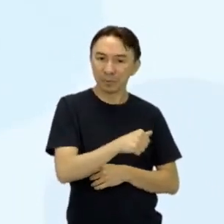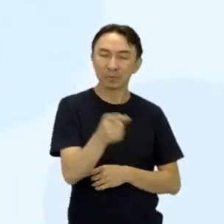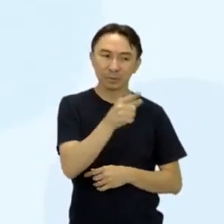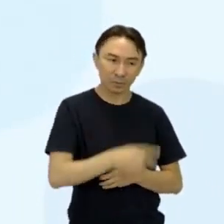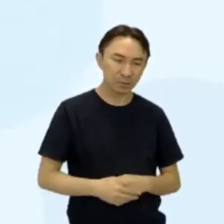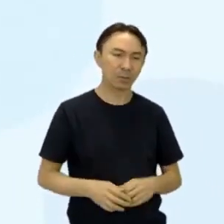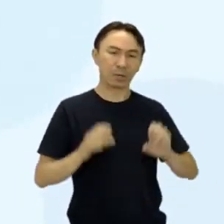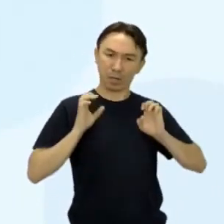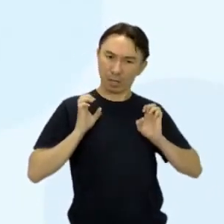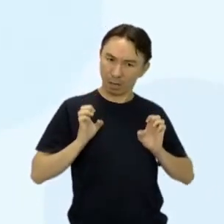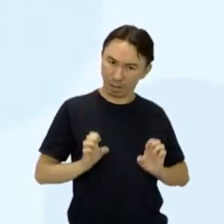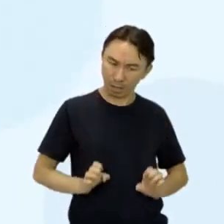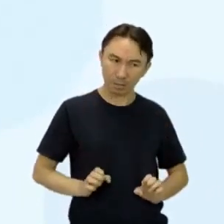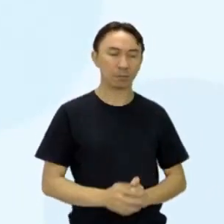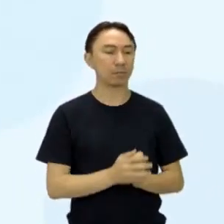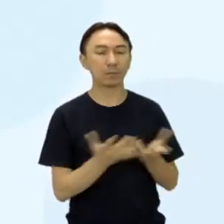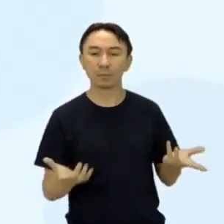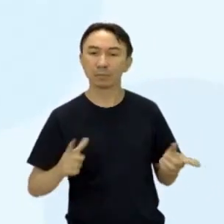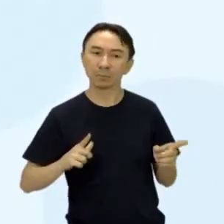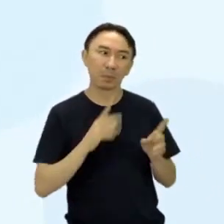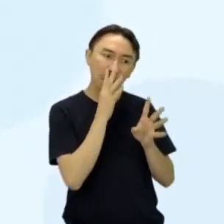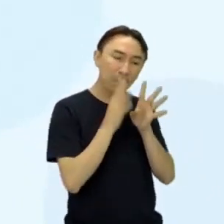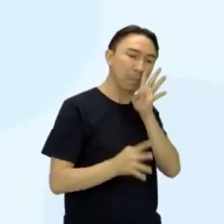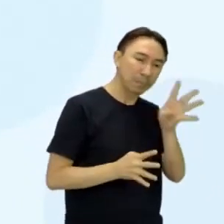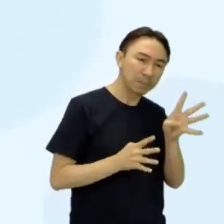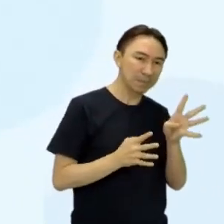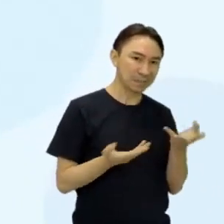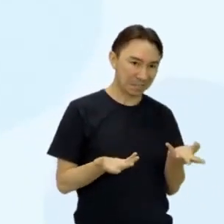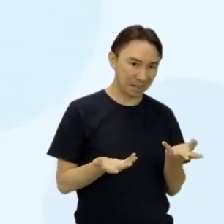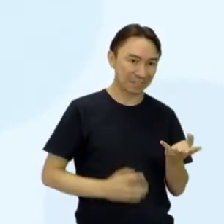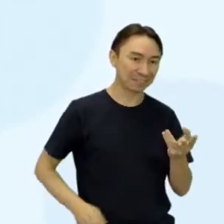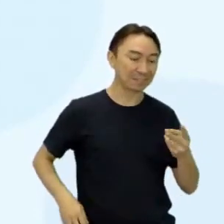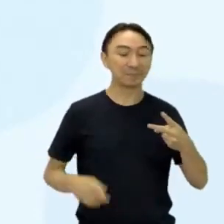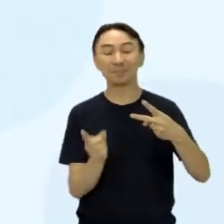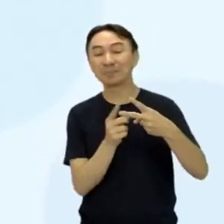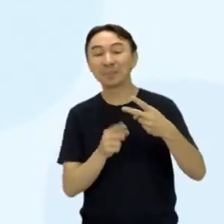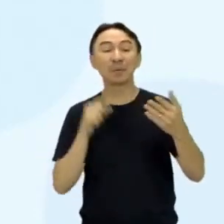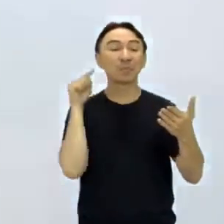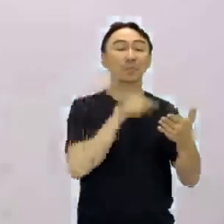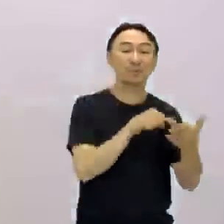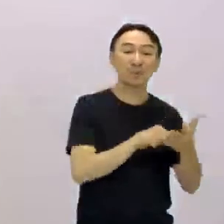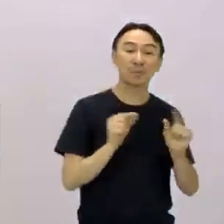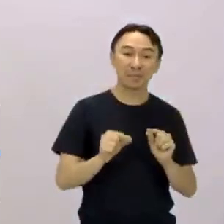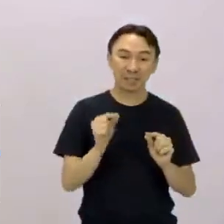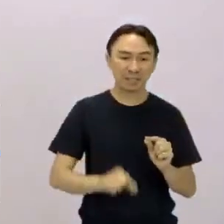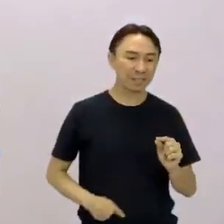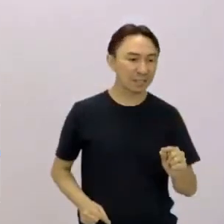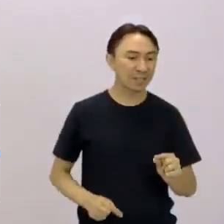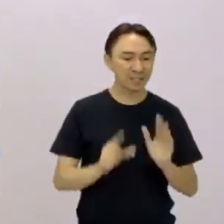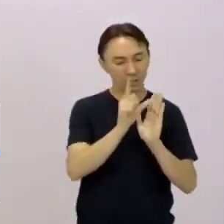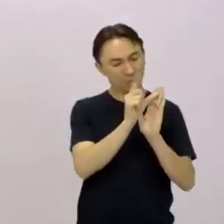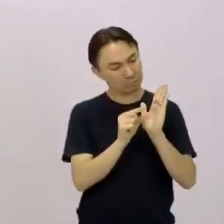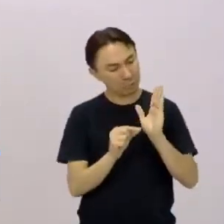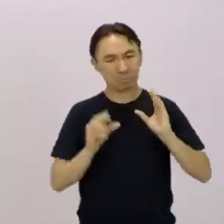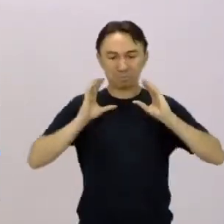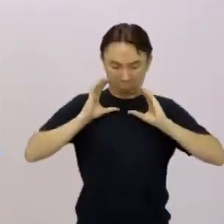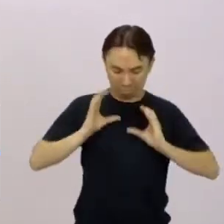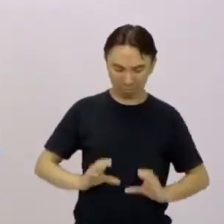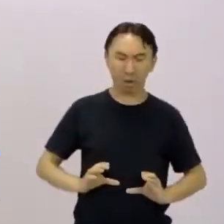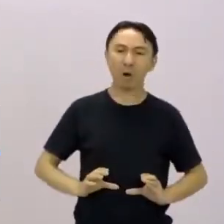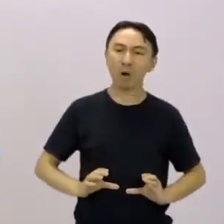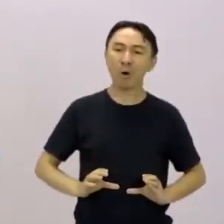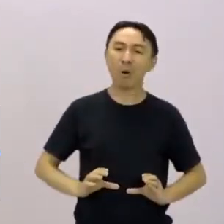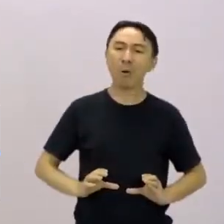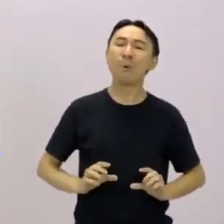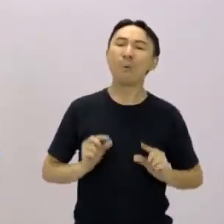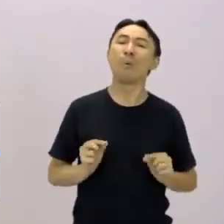o nosso objetivo é compreender o que é essa cidadania digital, né? Por mais que no final da aula a